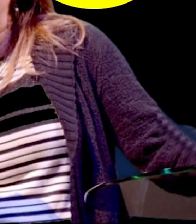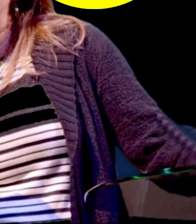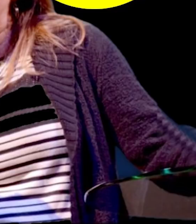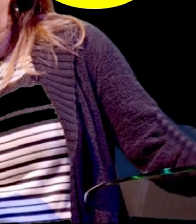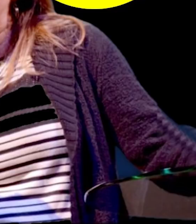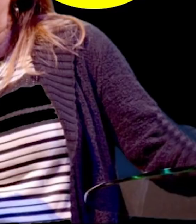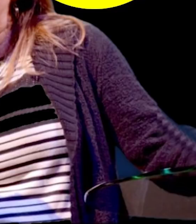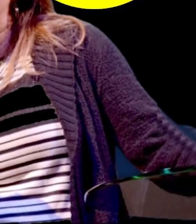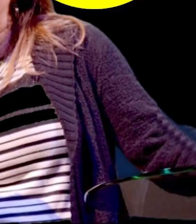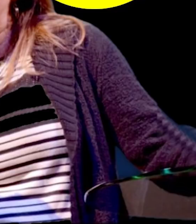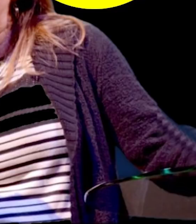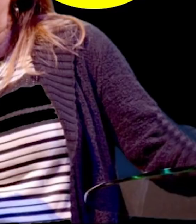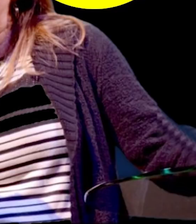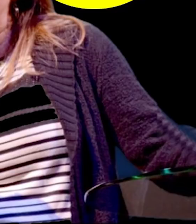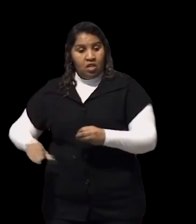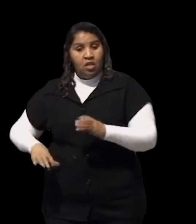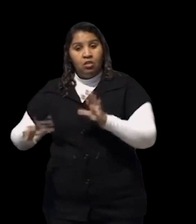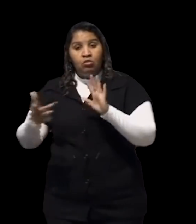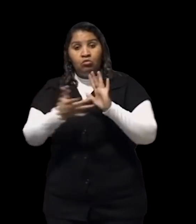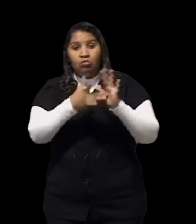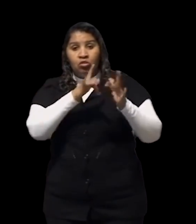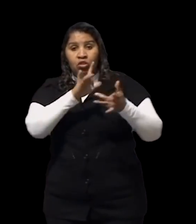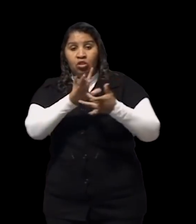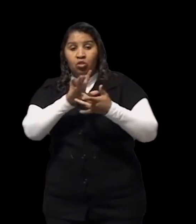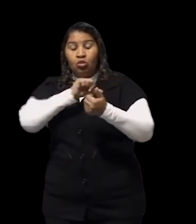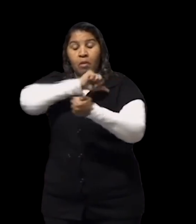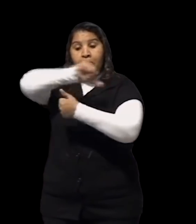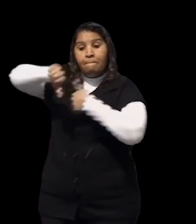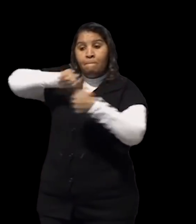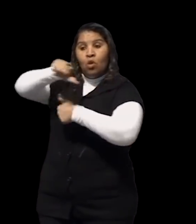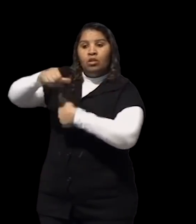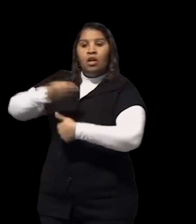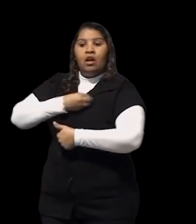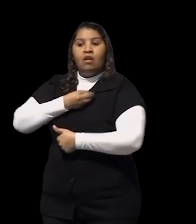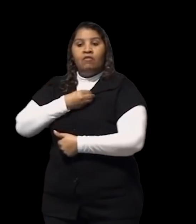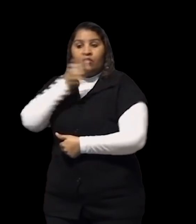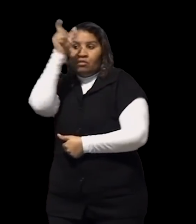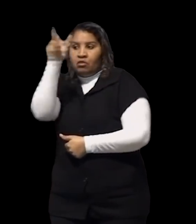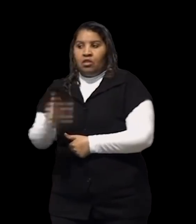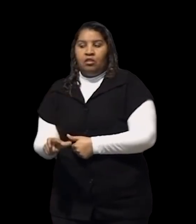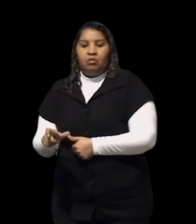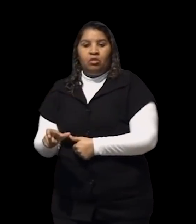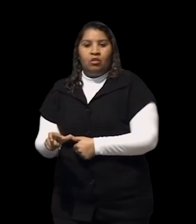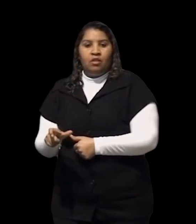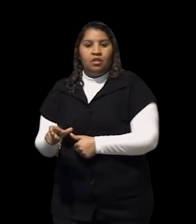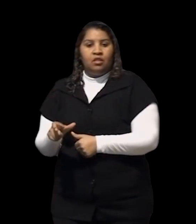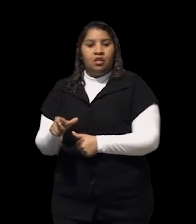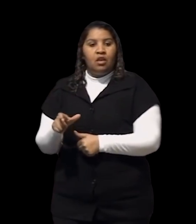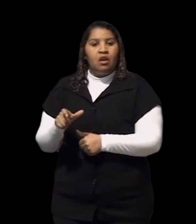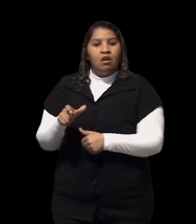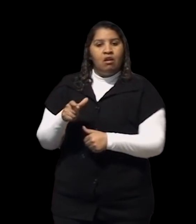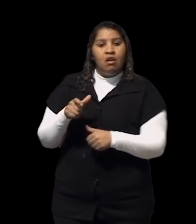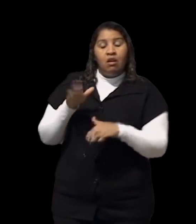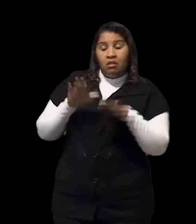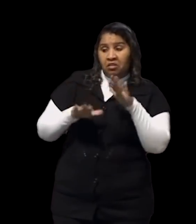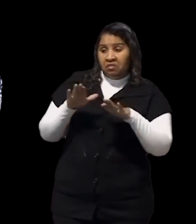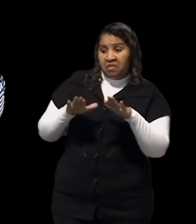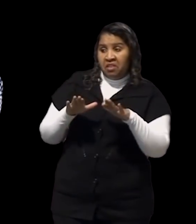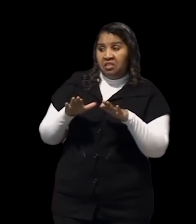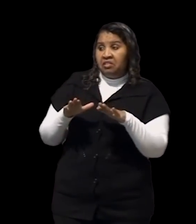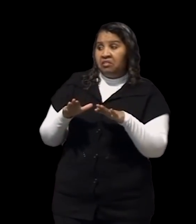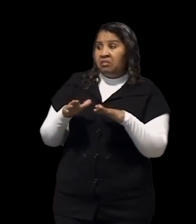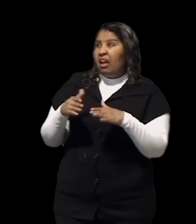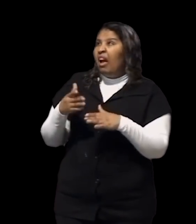faz na vida de gente que ninguém espera de que ninguém as pessoas até this E aí o o